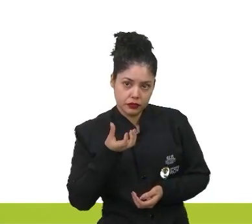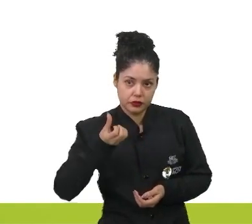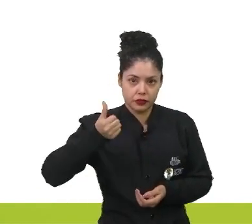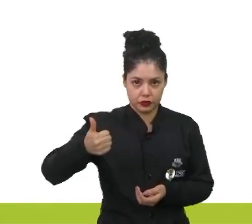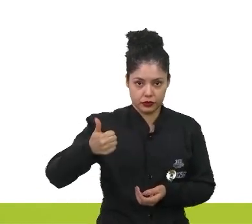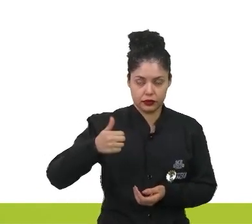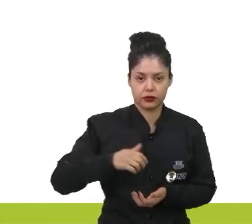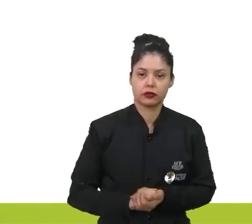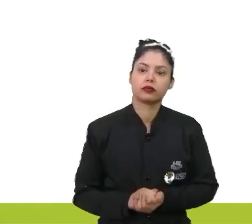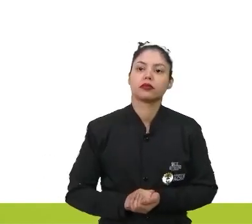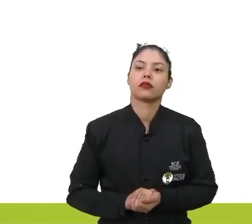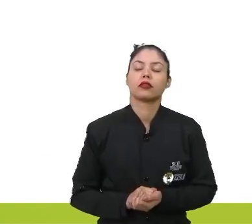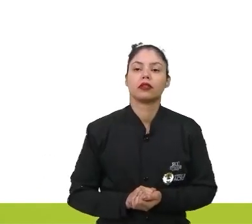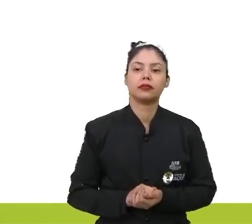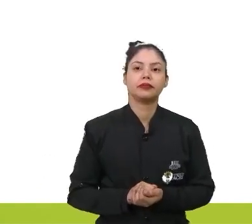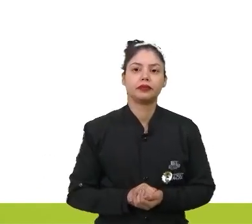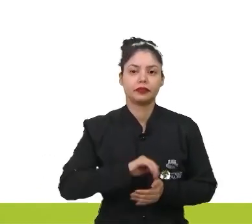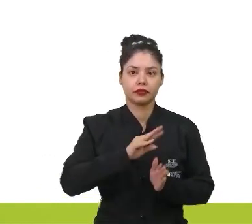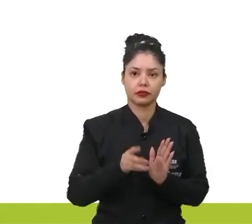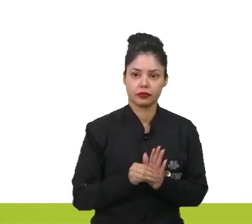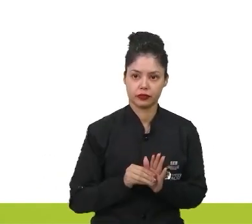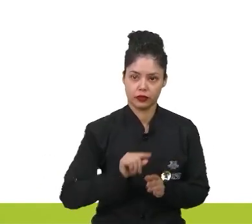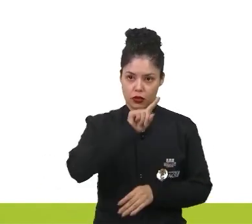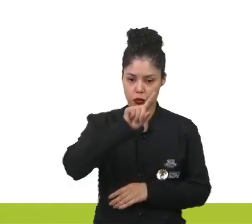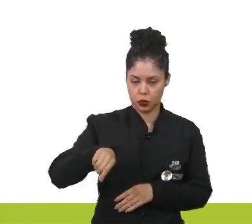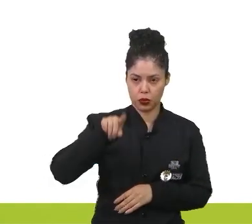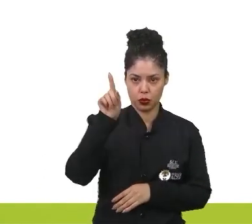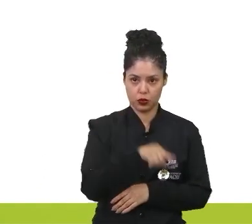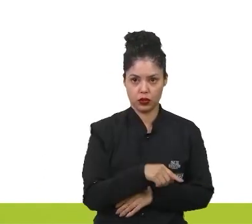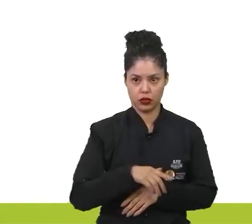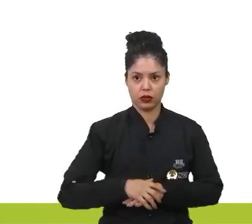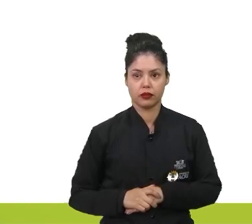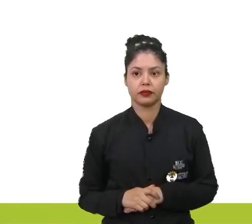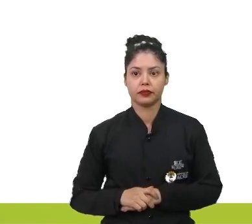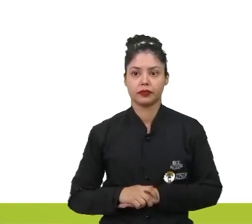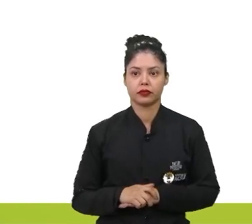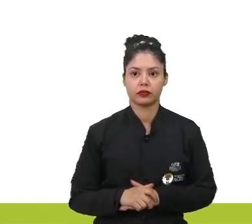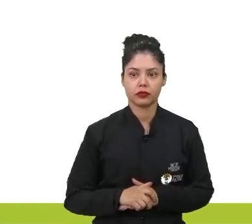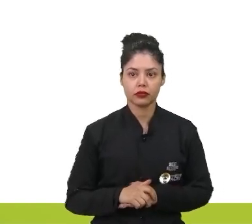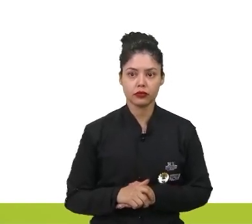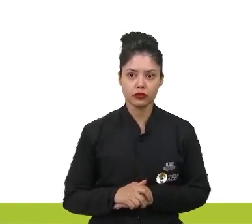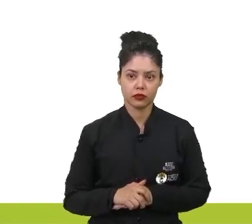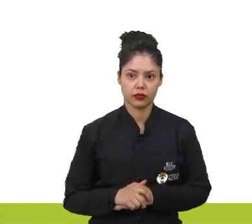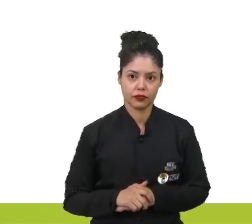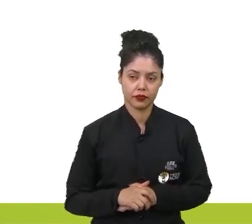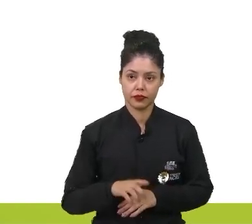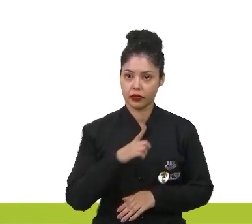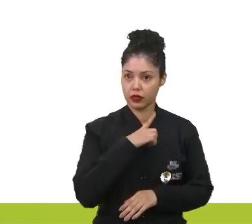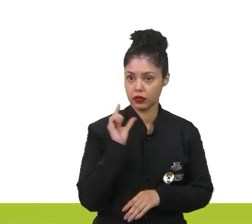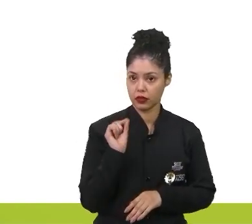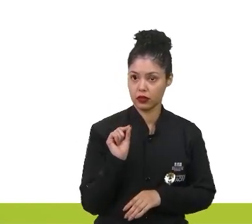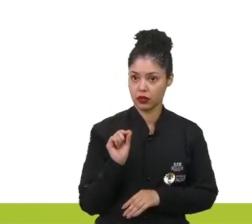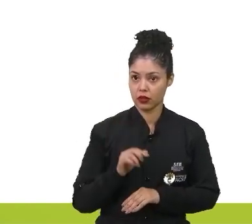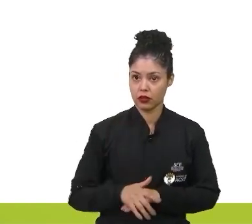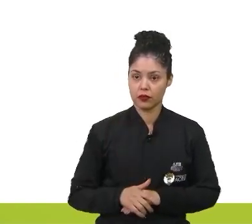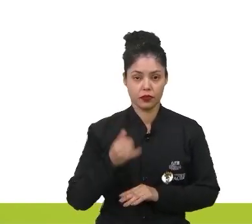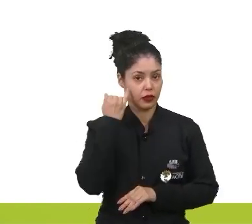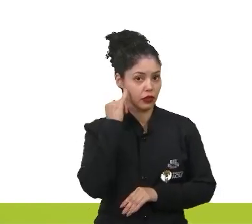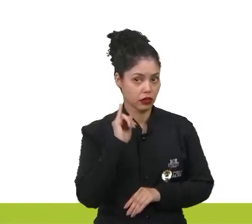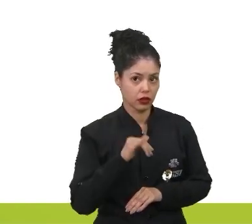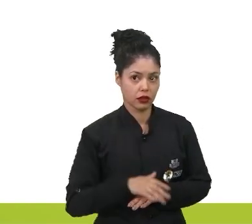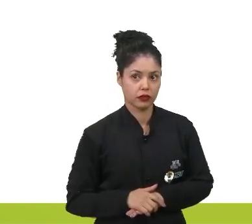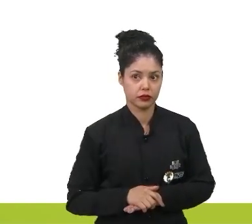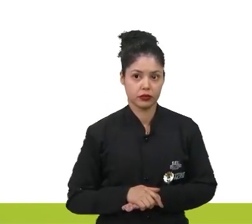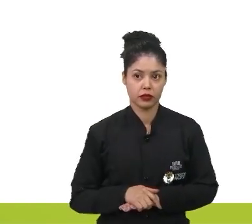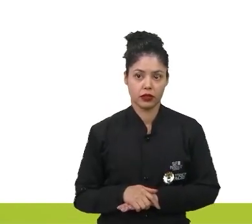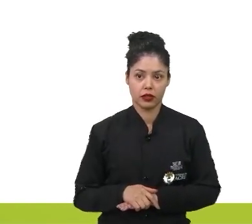361. Ok, gente? Aplica aqui o X-Men, né? Ou seja, meio pelos extremos. E você vai obter o quê? Na ideia do meio pelos